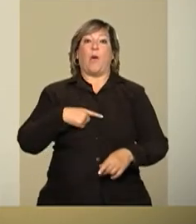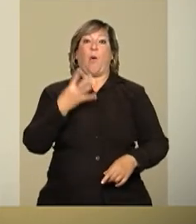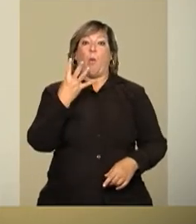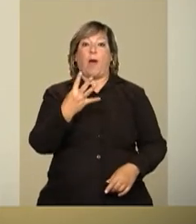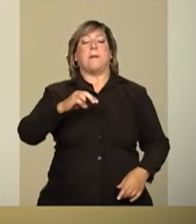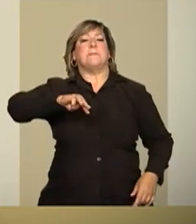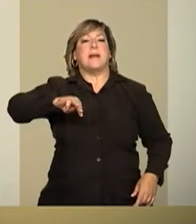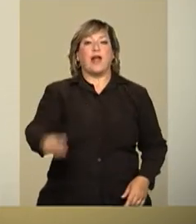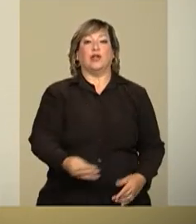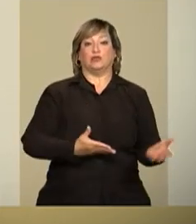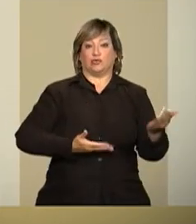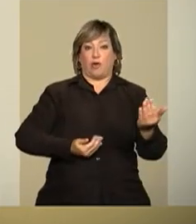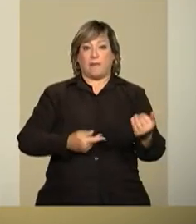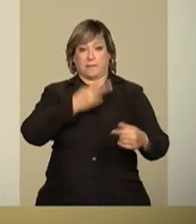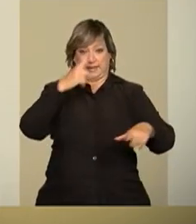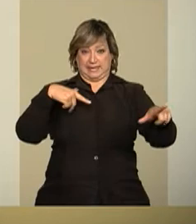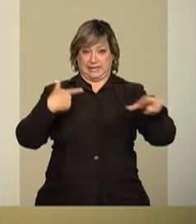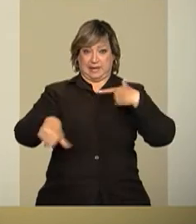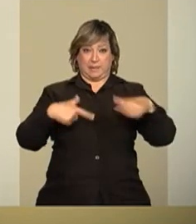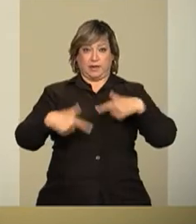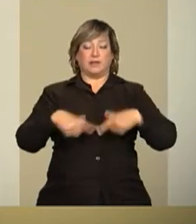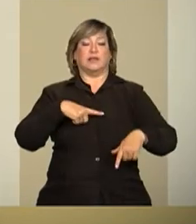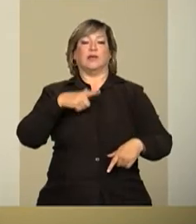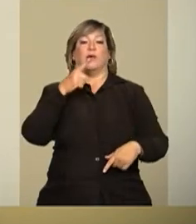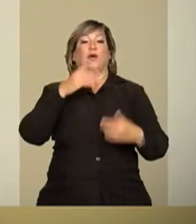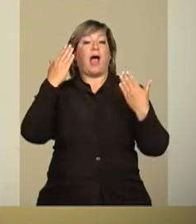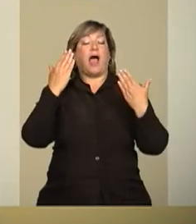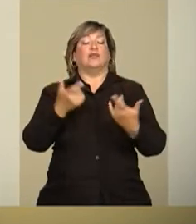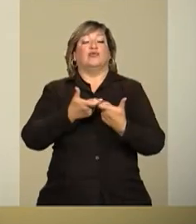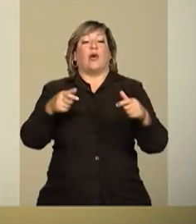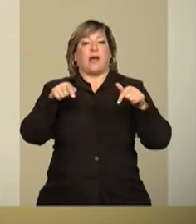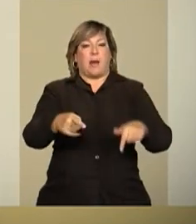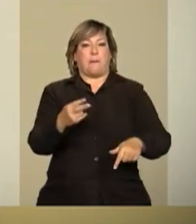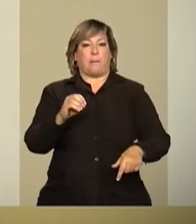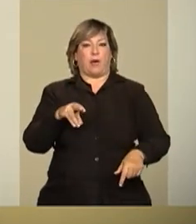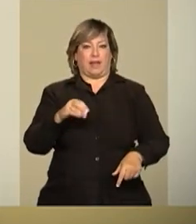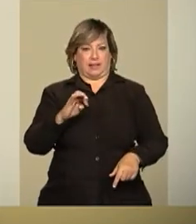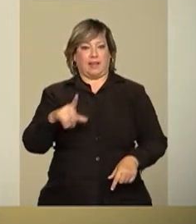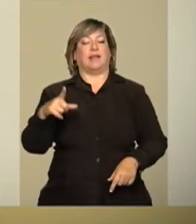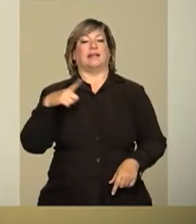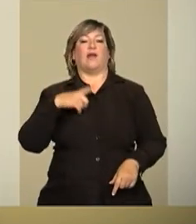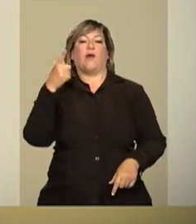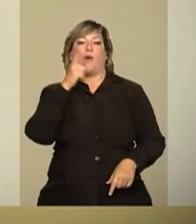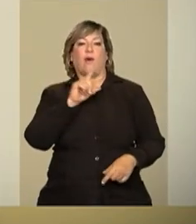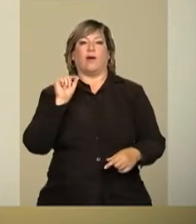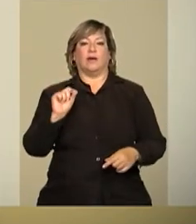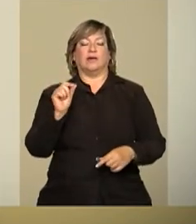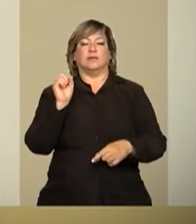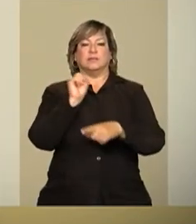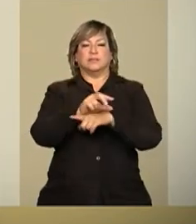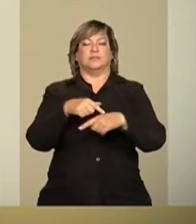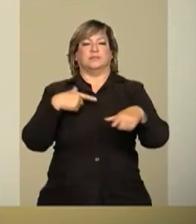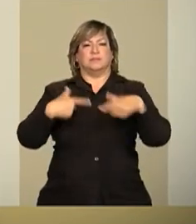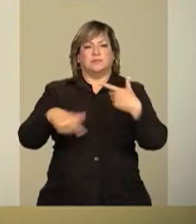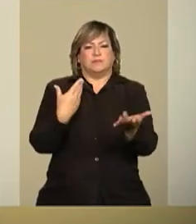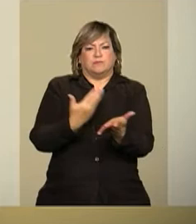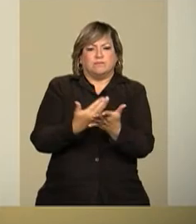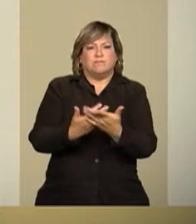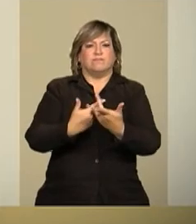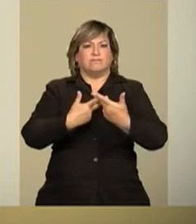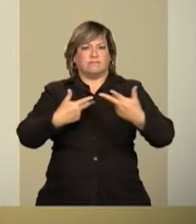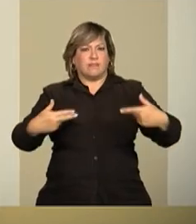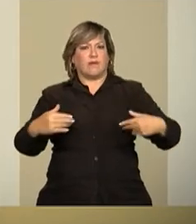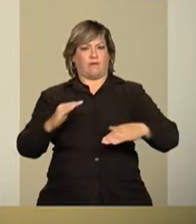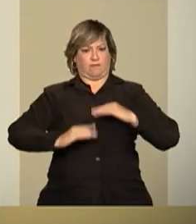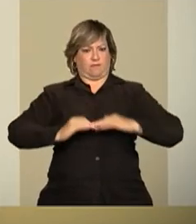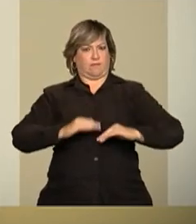quatro milhões de jovens e trabalhadores que graças ao Pronatec têm agora acesso à formação profissional de qualidade o